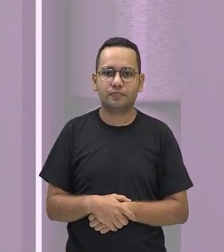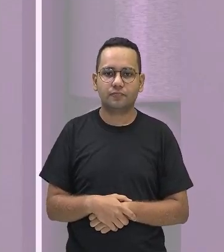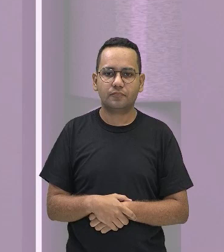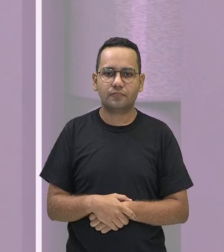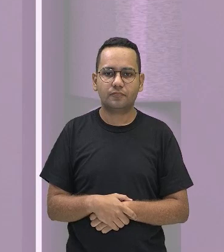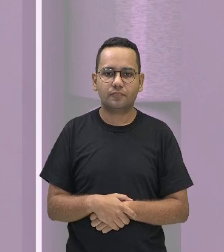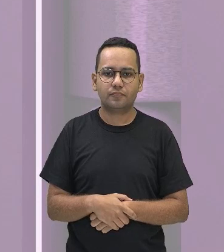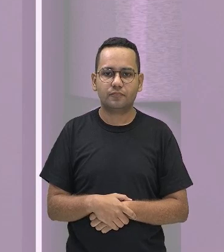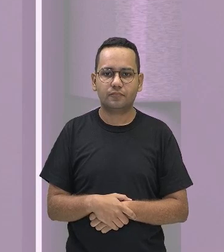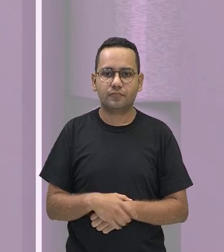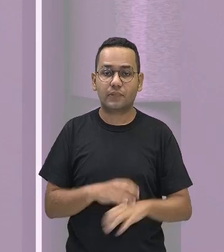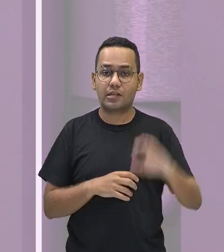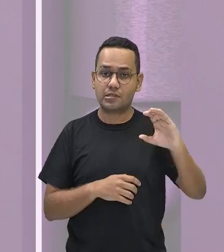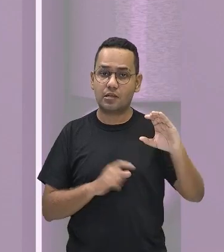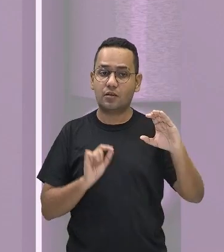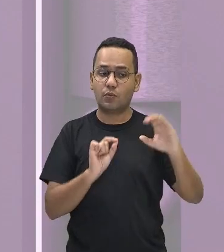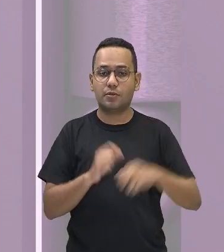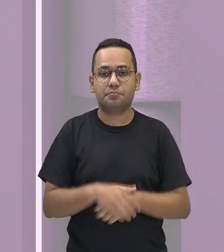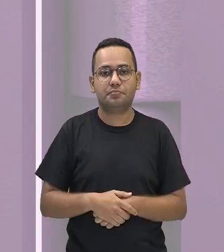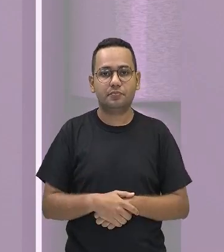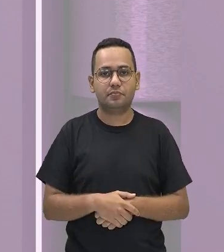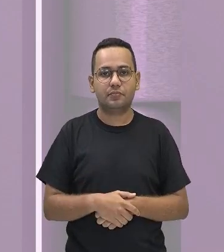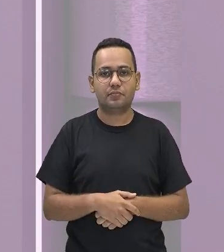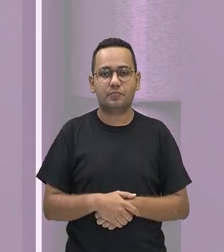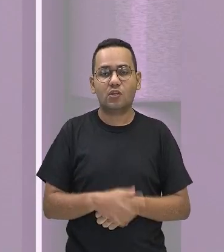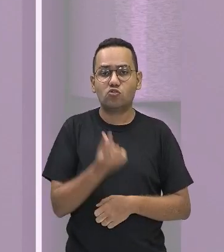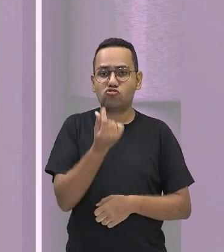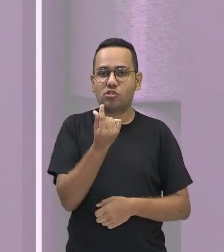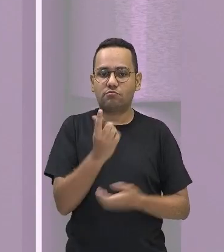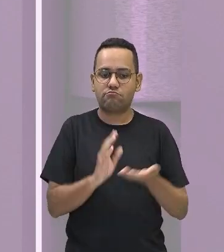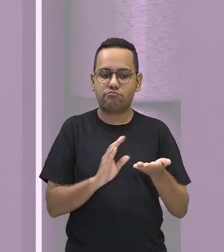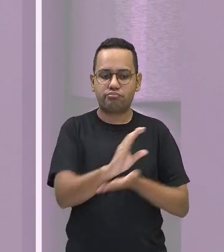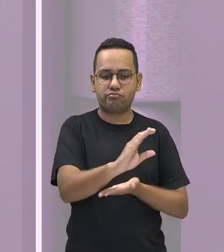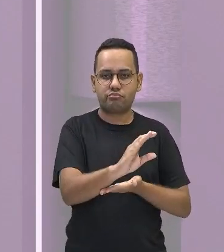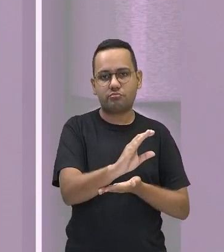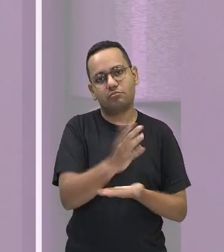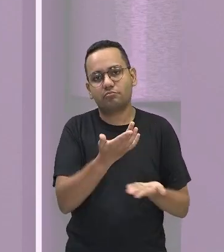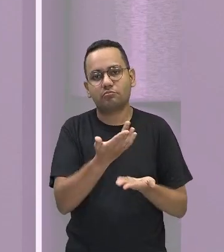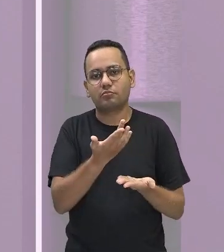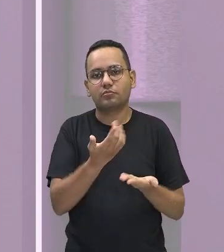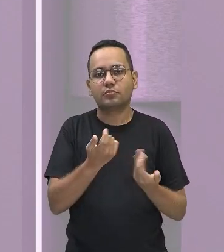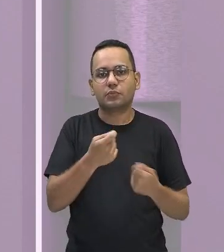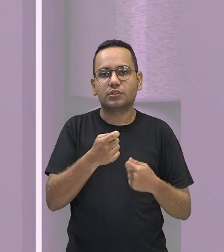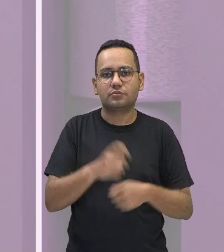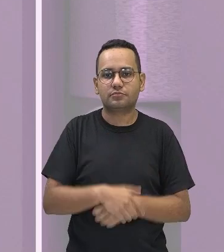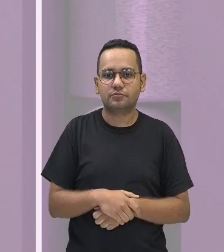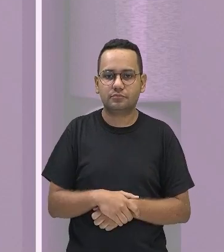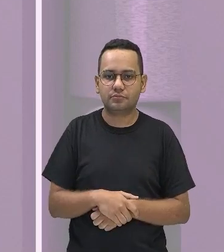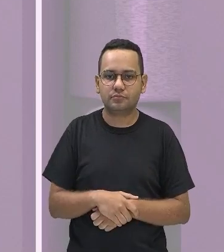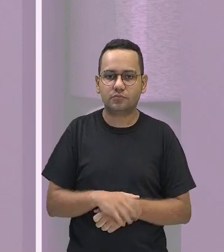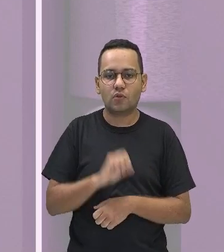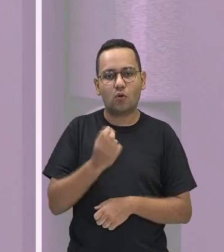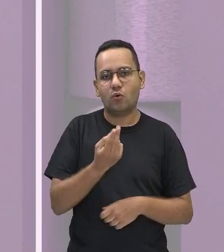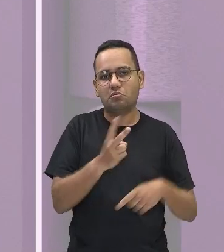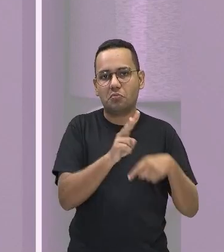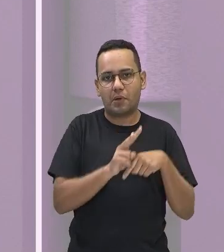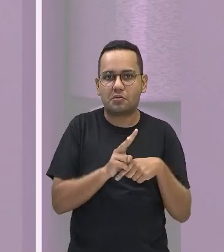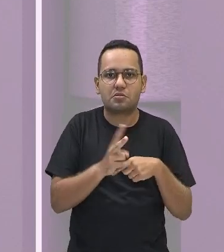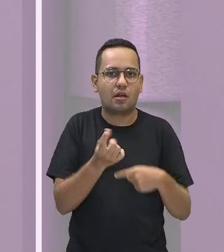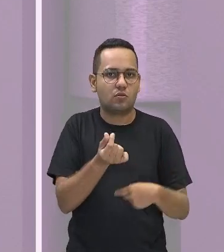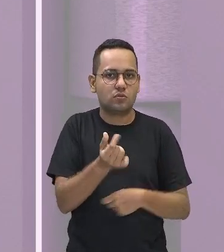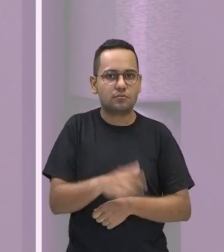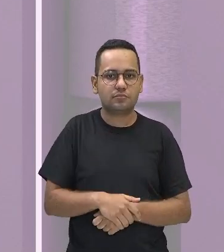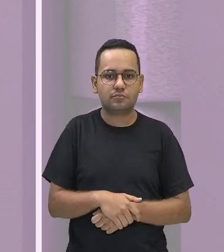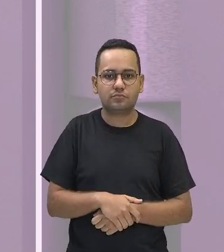Lembrando, capital. Capital é aquele primeiro dinheiro ali aplicado ou aquele primeiro dinheiro emprestado, tá bom?